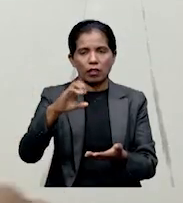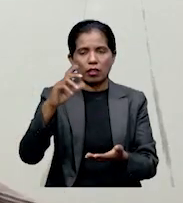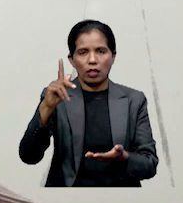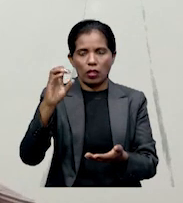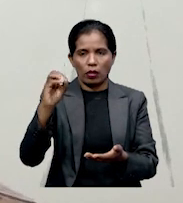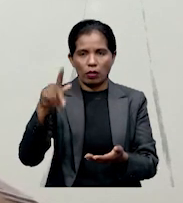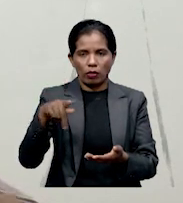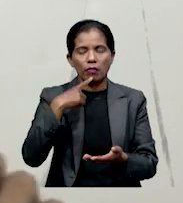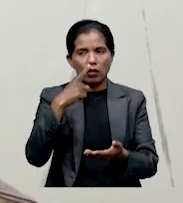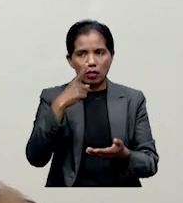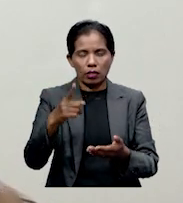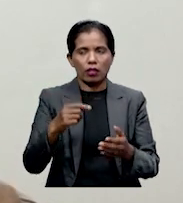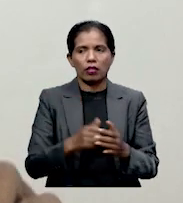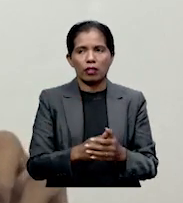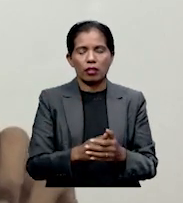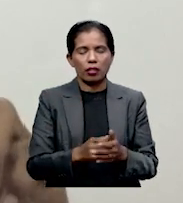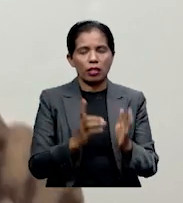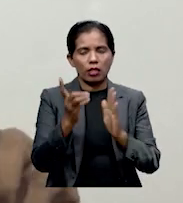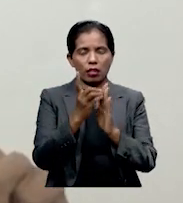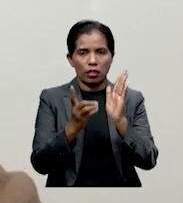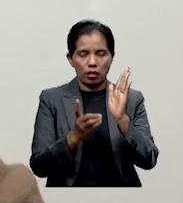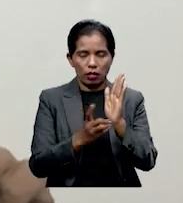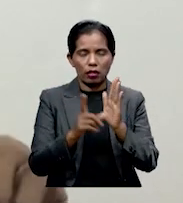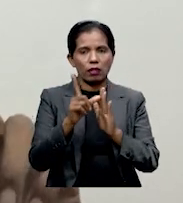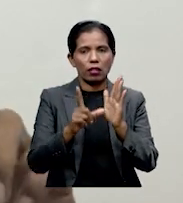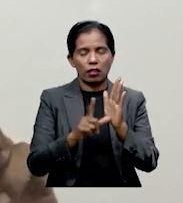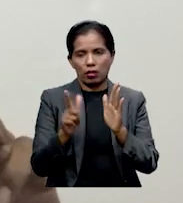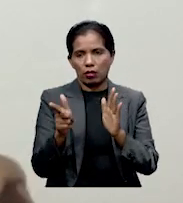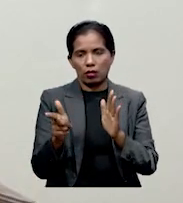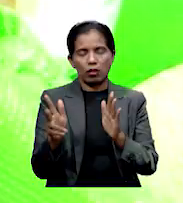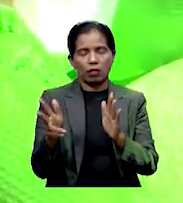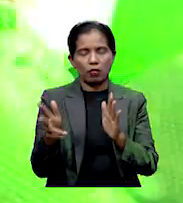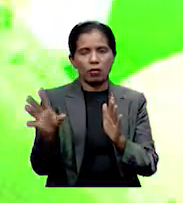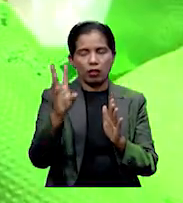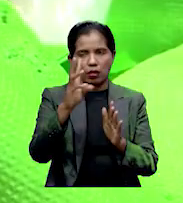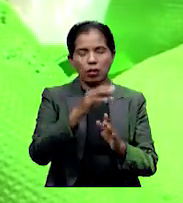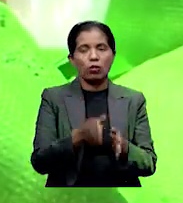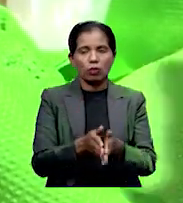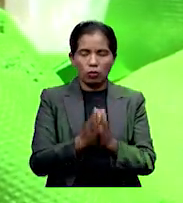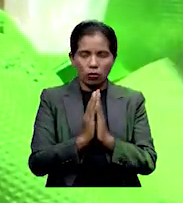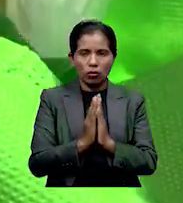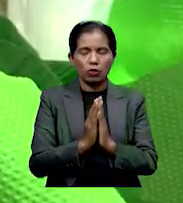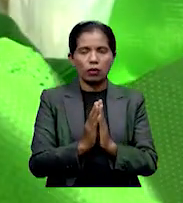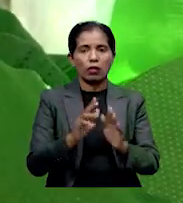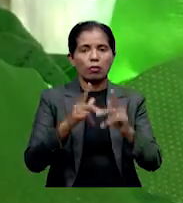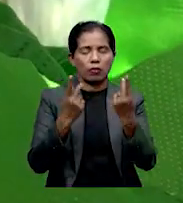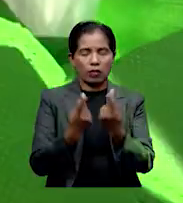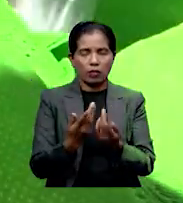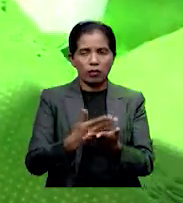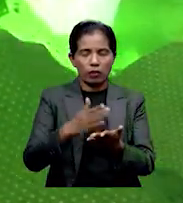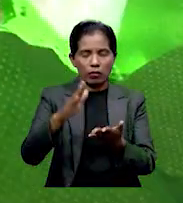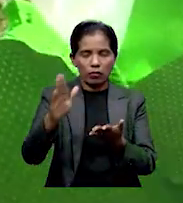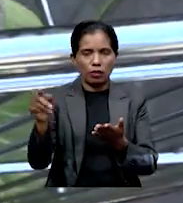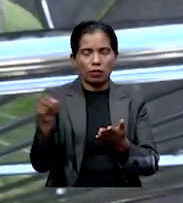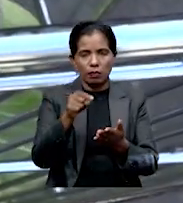lei numero tolunul resinen para riun rua ronul resin rua exige dunia empresa sira atu distribui cesta básica por cento hitun